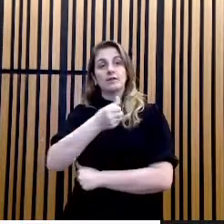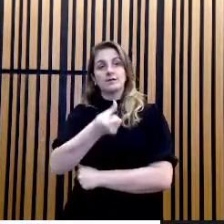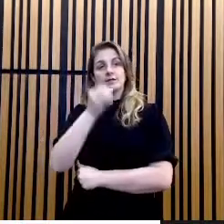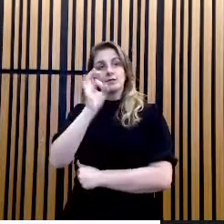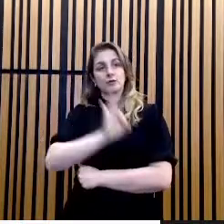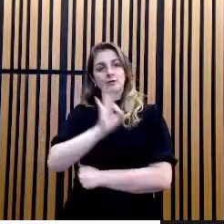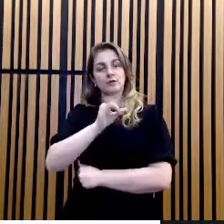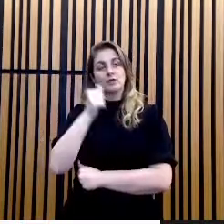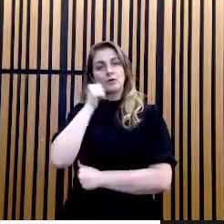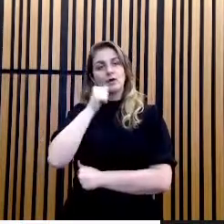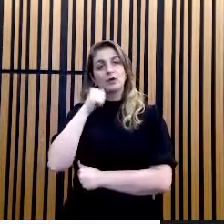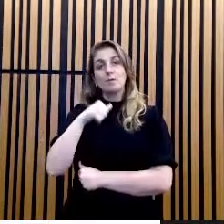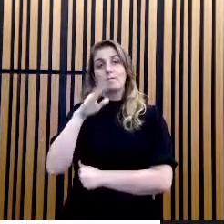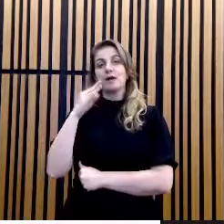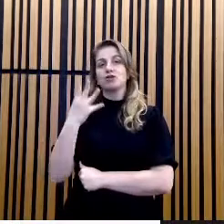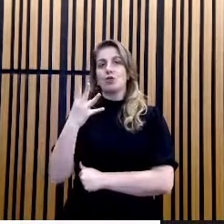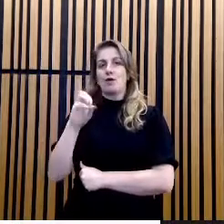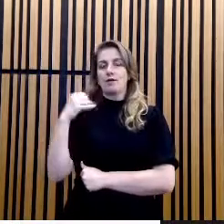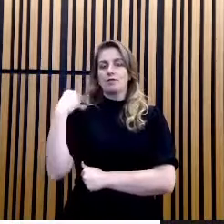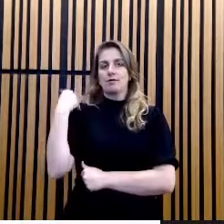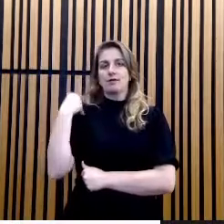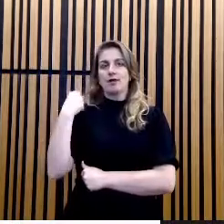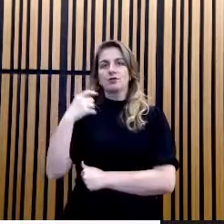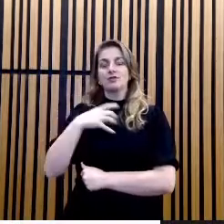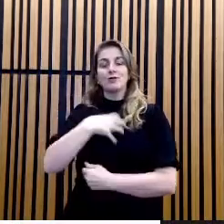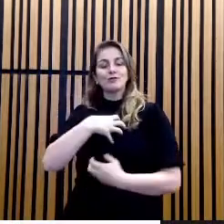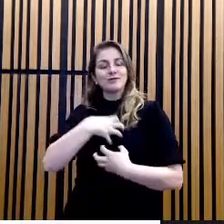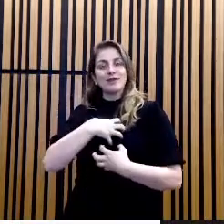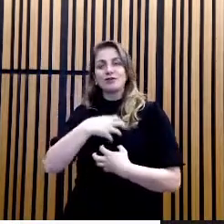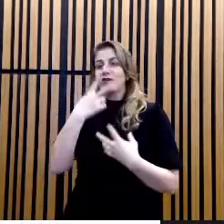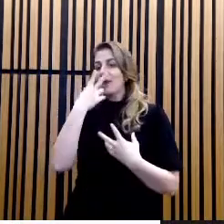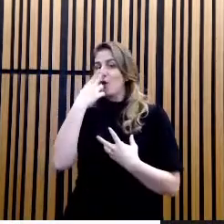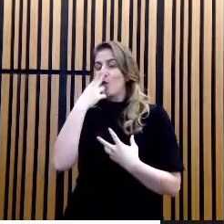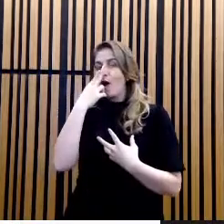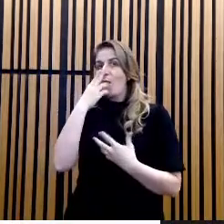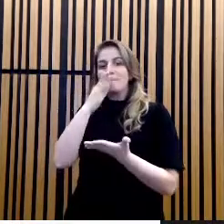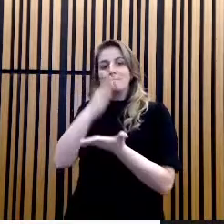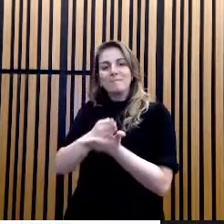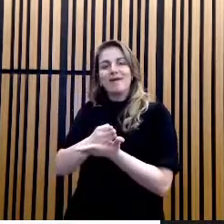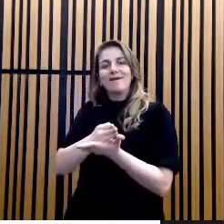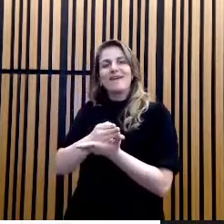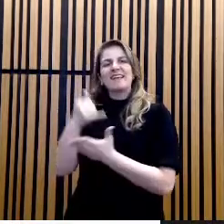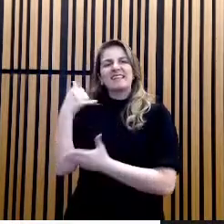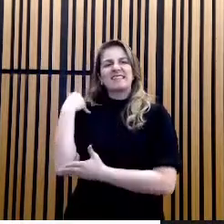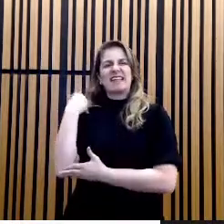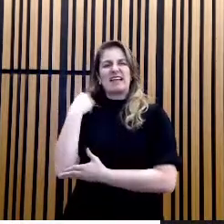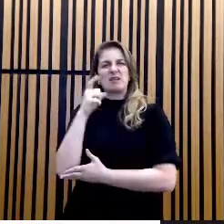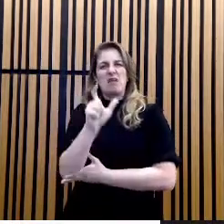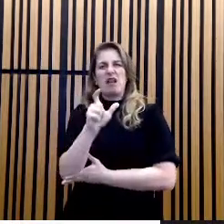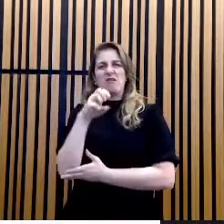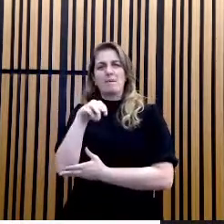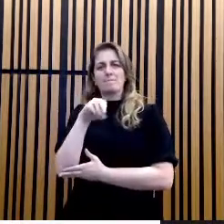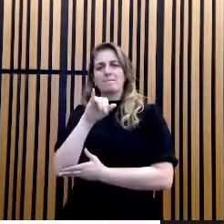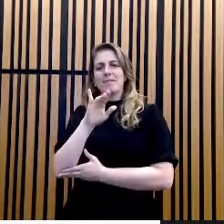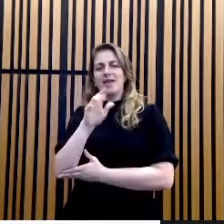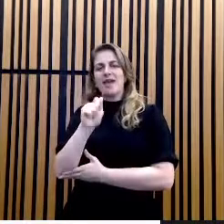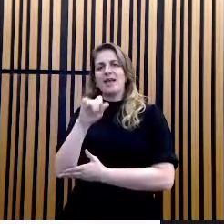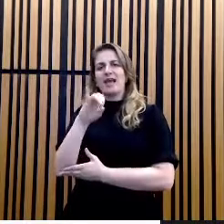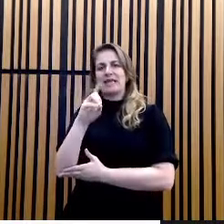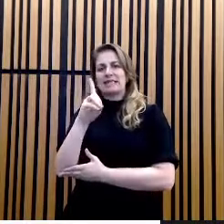96% das mulheres de mais de 40 anos não se sentem de meia-idade. Aliás, esse termo meia-idade é um